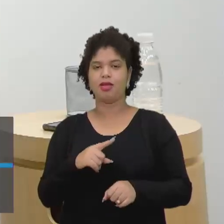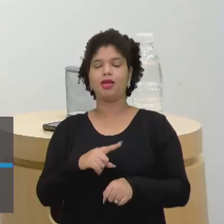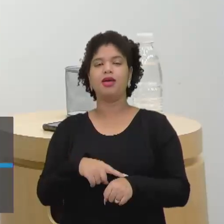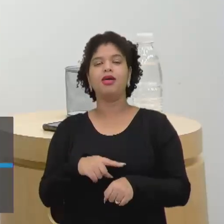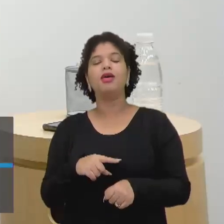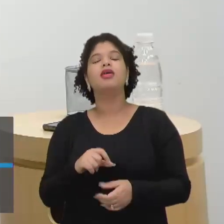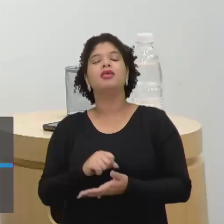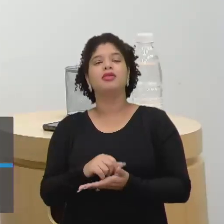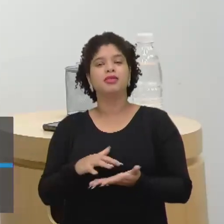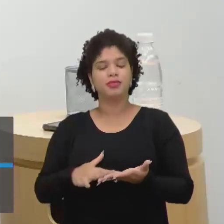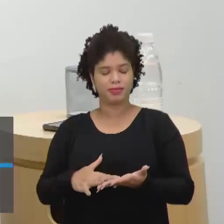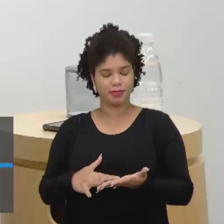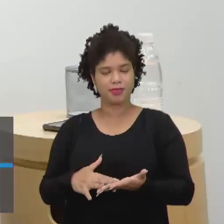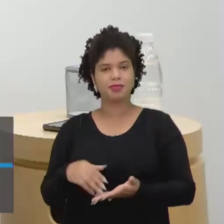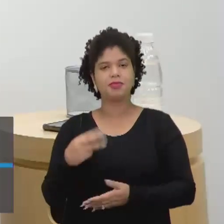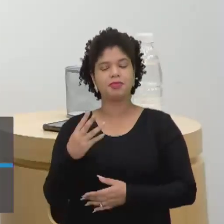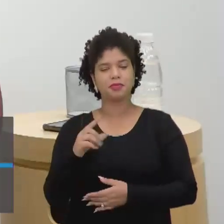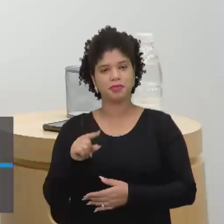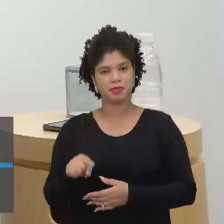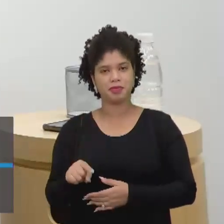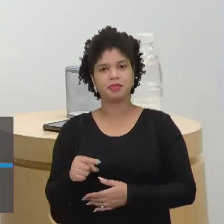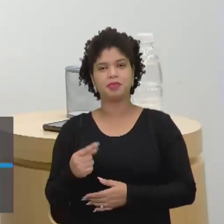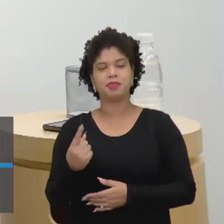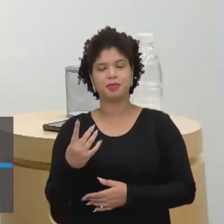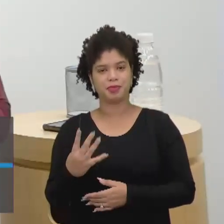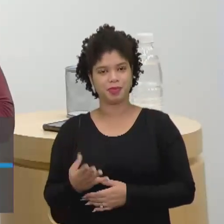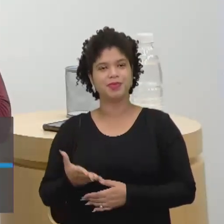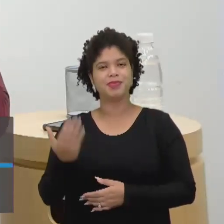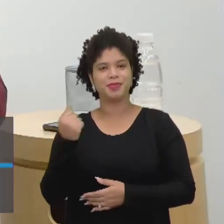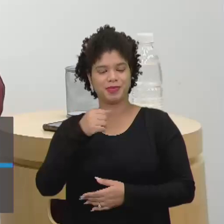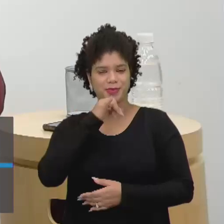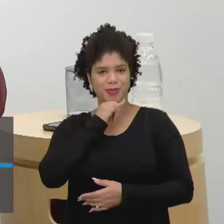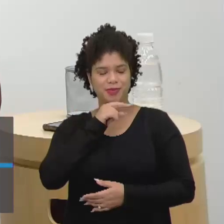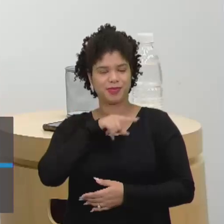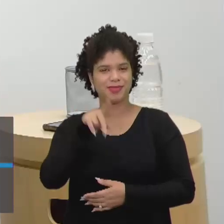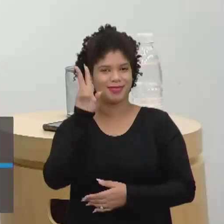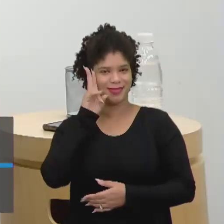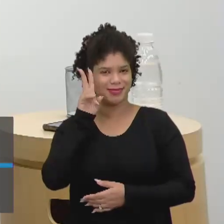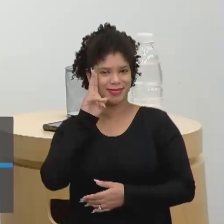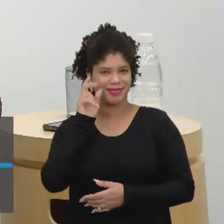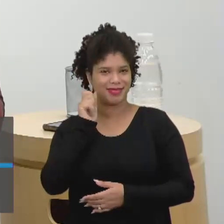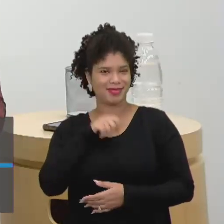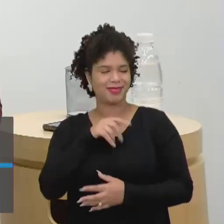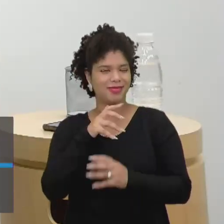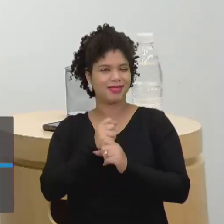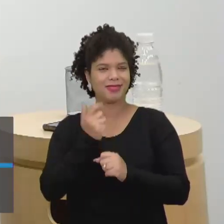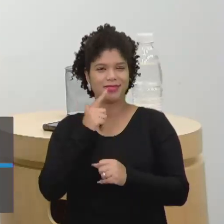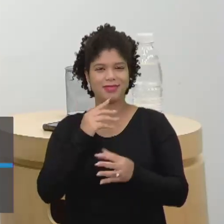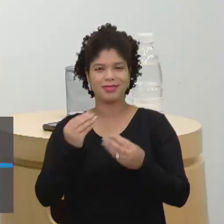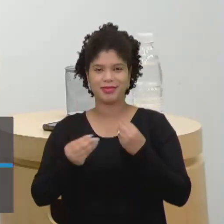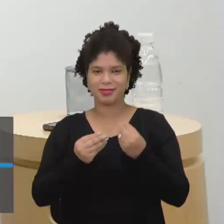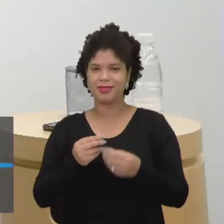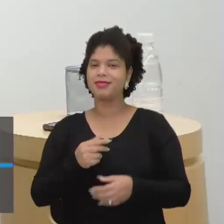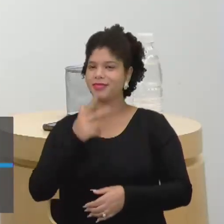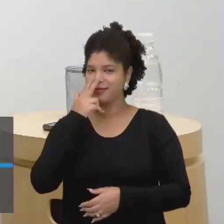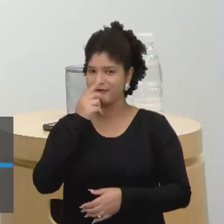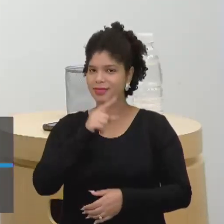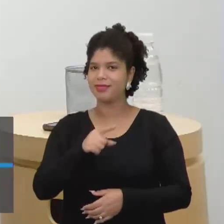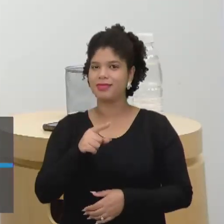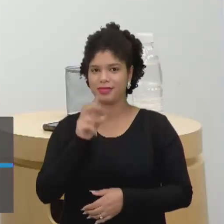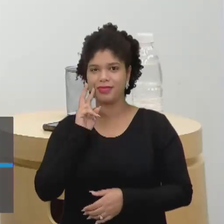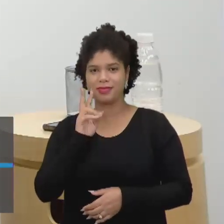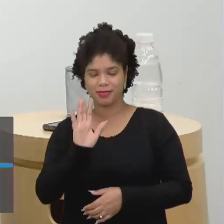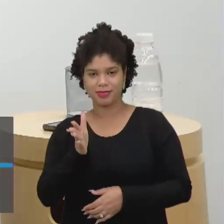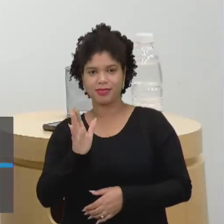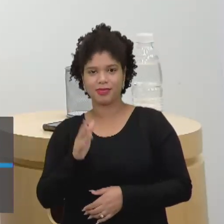gente vai colocar 3,14. Então, eu vou fazer um exemplo aqui nessa tela mesmo, só para você lembrar como faz esses cálculos, porque eu acredito que você já tenha visto